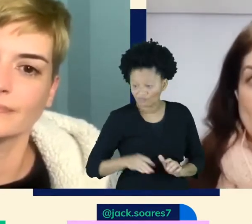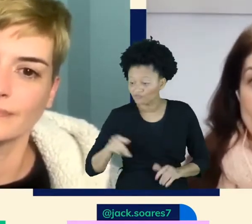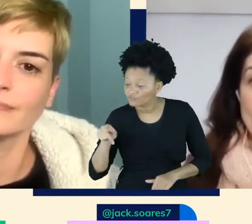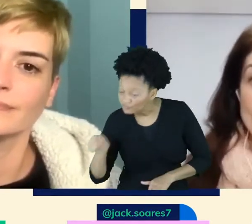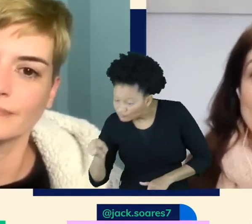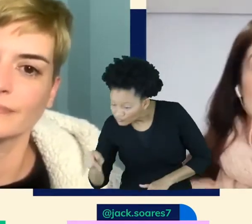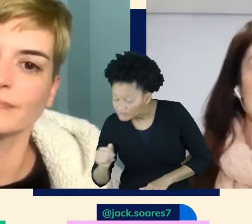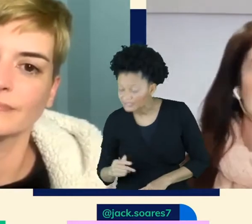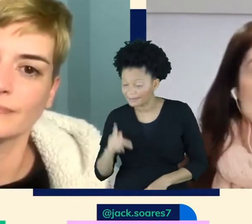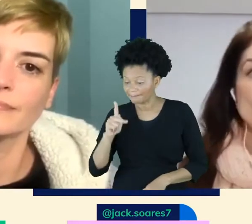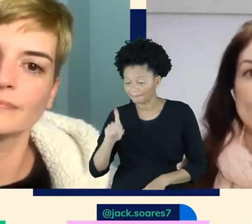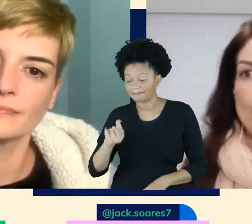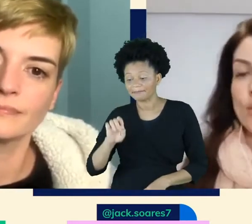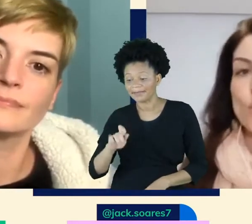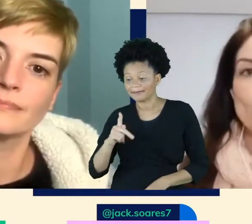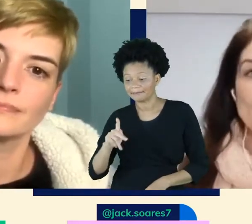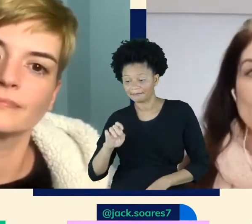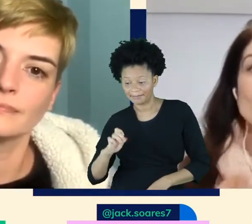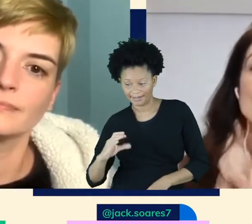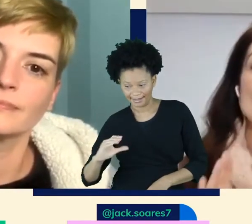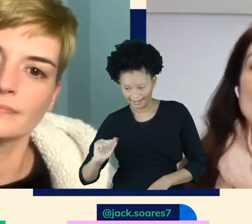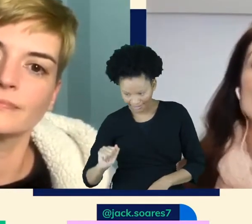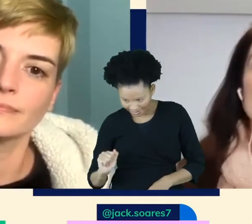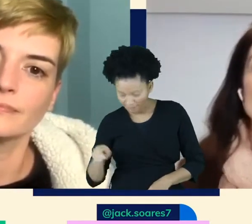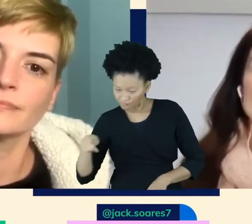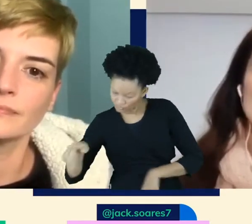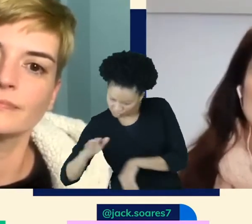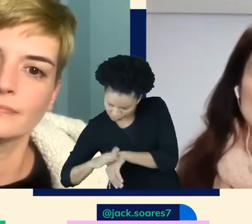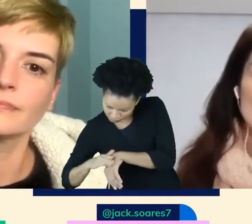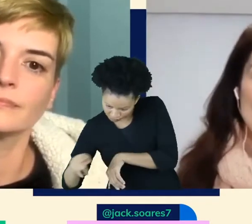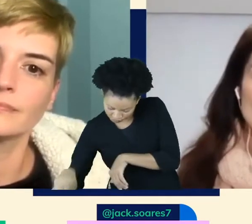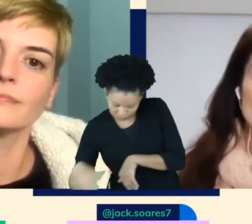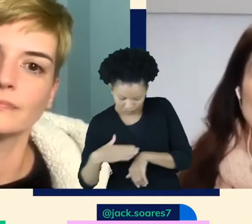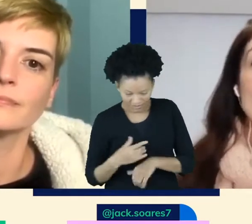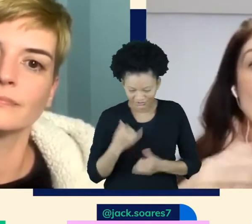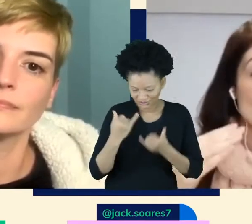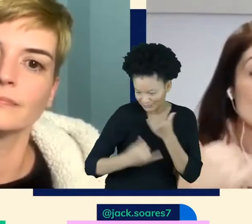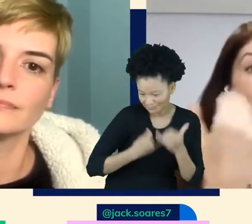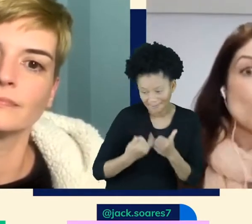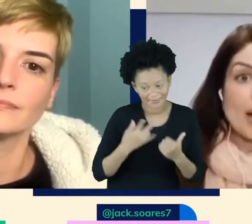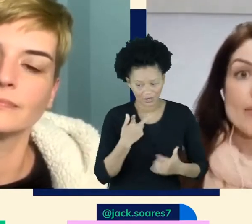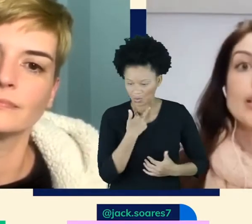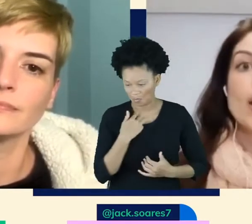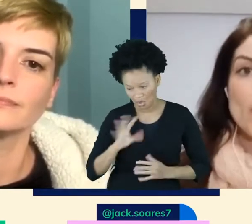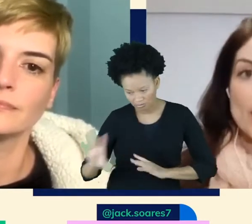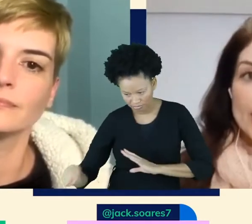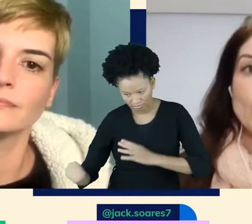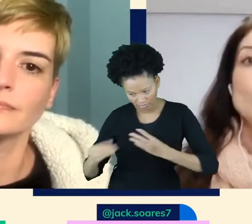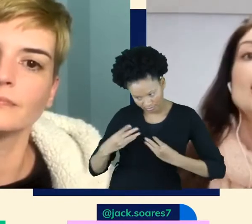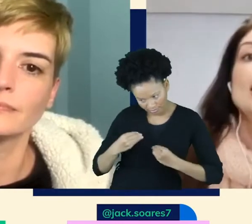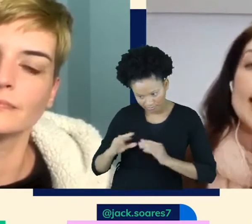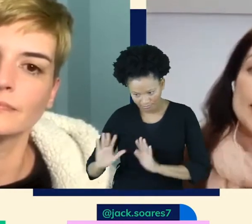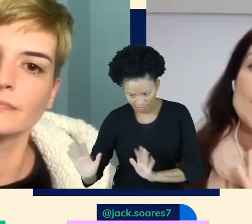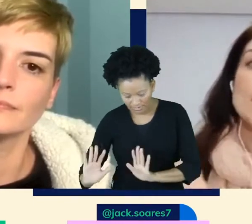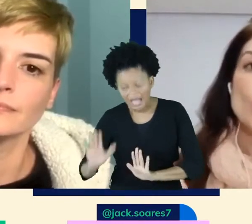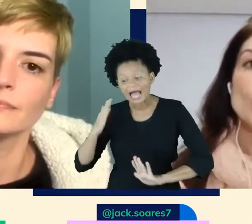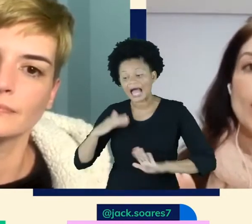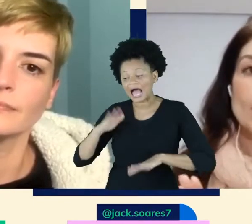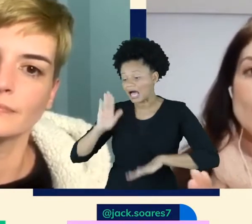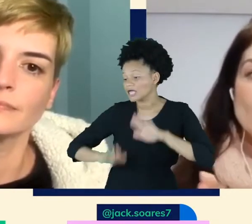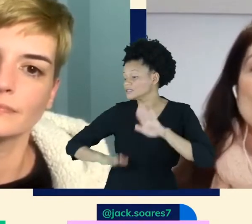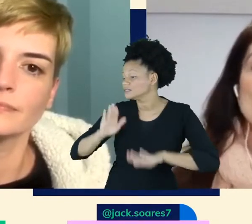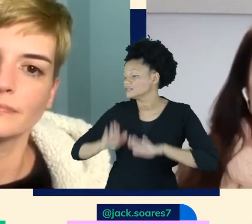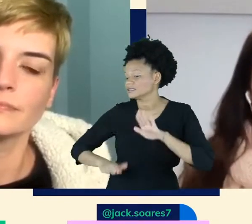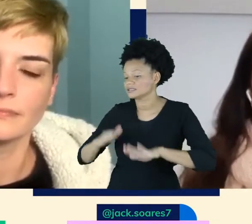sua pepeca, e a gente se diverte no banho, mas a gente não toca no corpo do outro. Às vezes o pai vai dar o banho e que seja